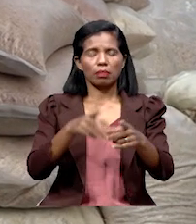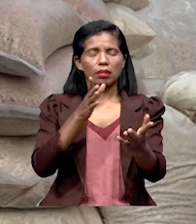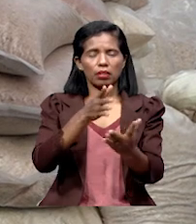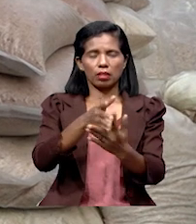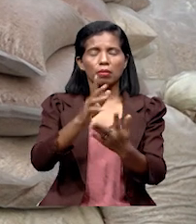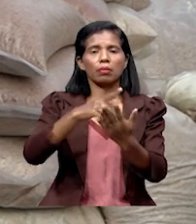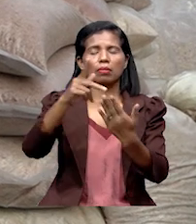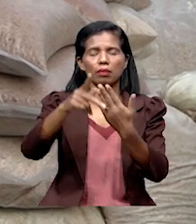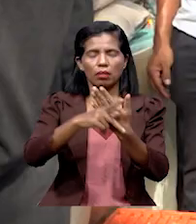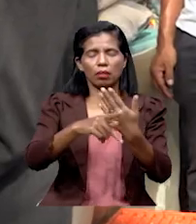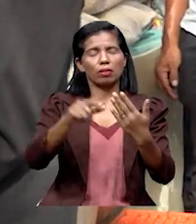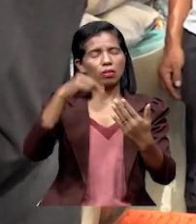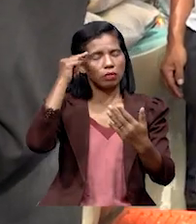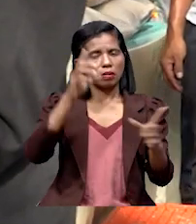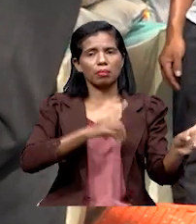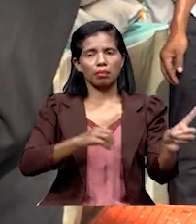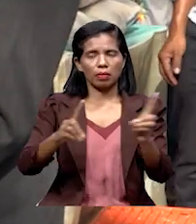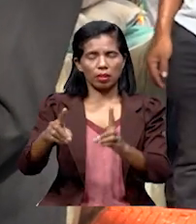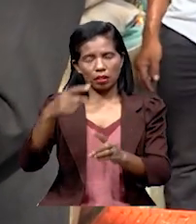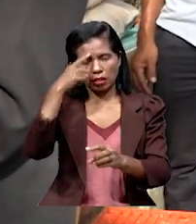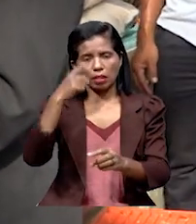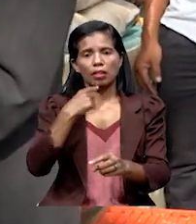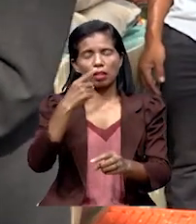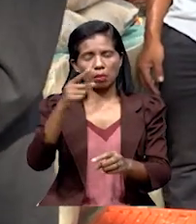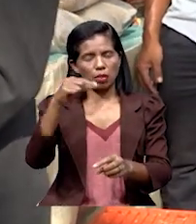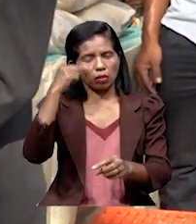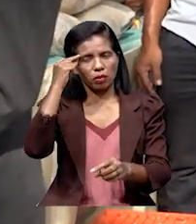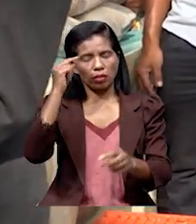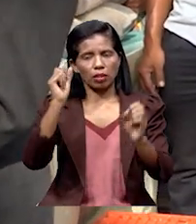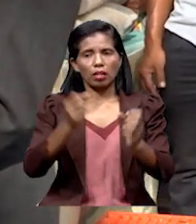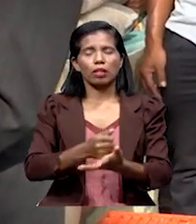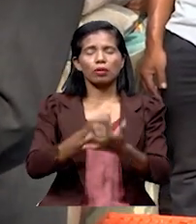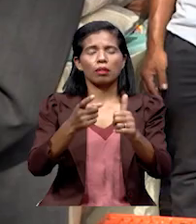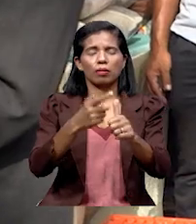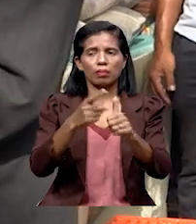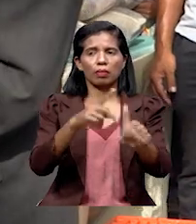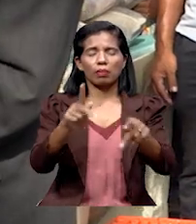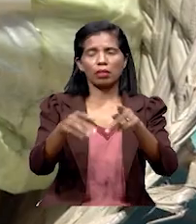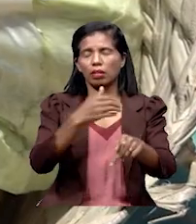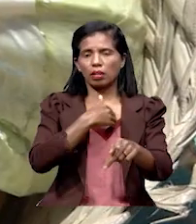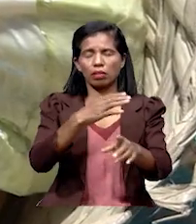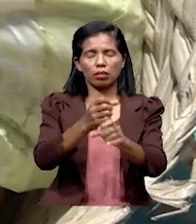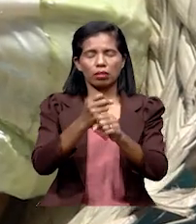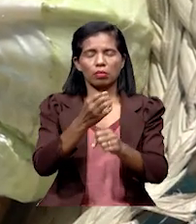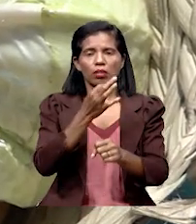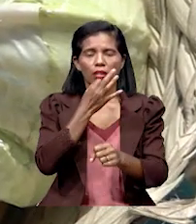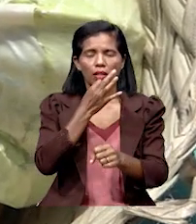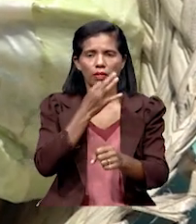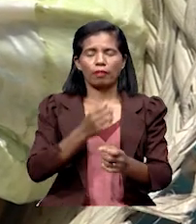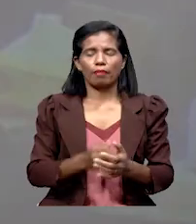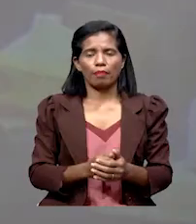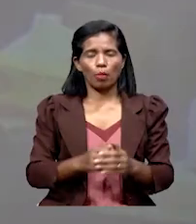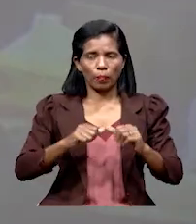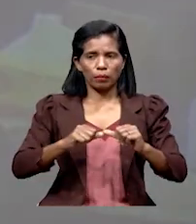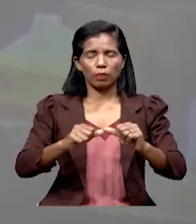nebe governo implementa, tambane sugere ba governo resolve problema reclamante sira. Antes de datu continua ba fal